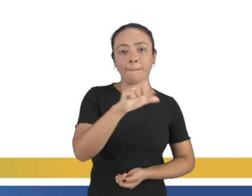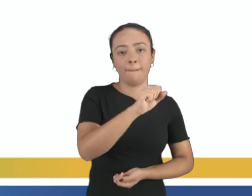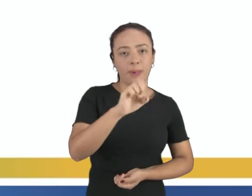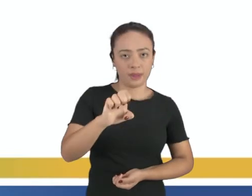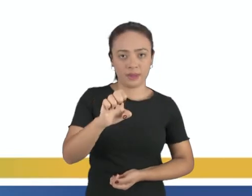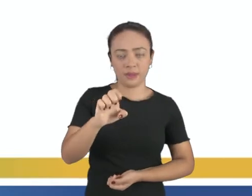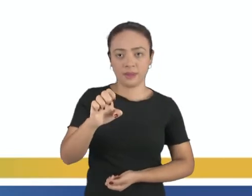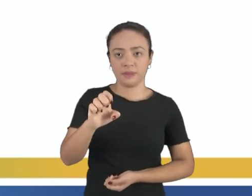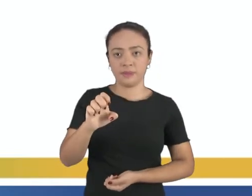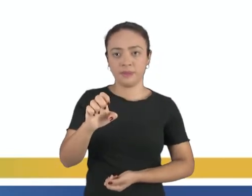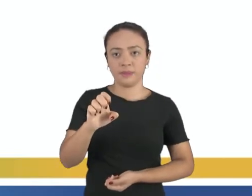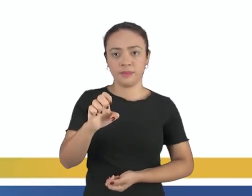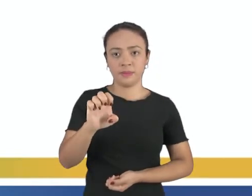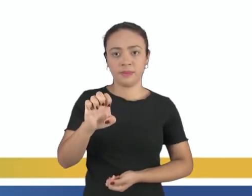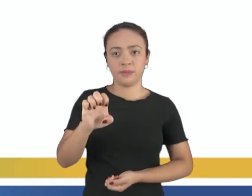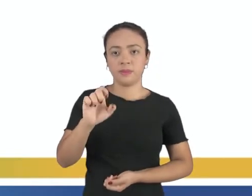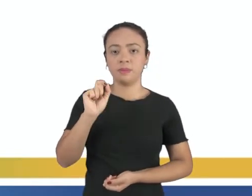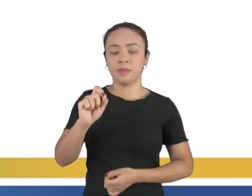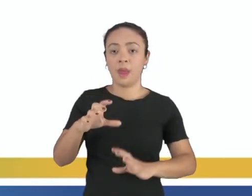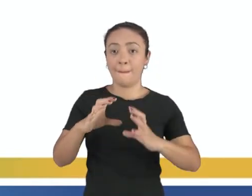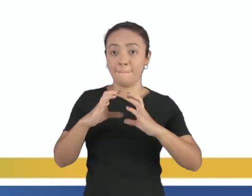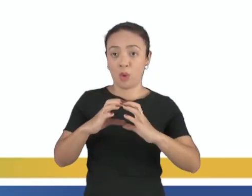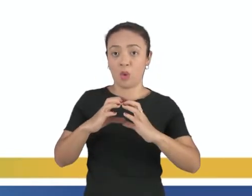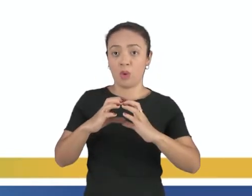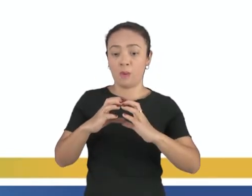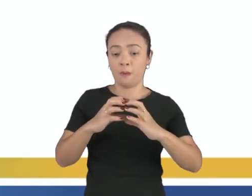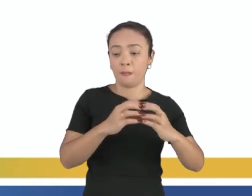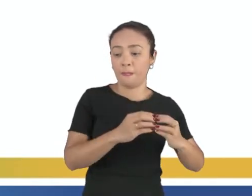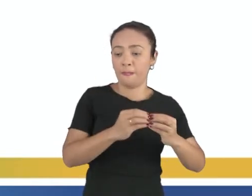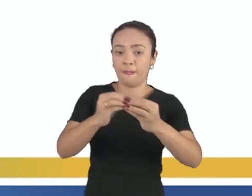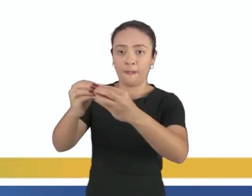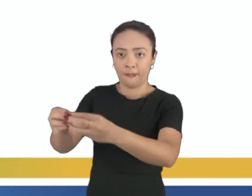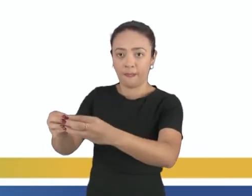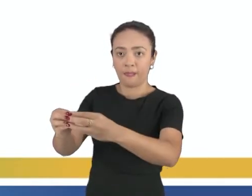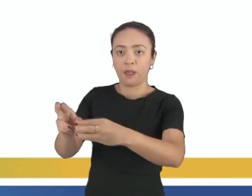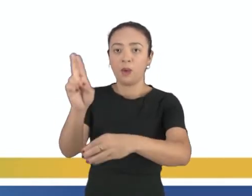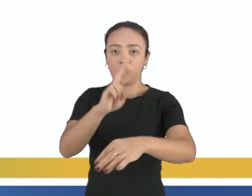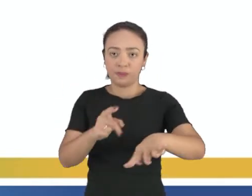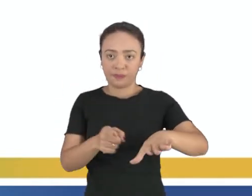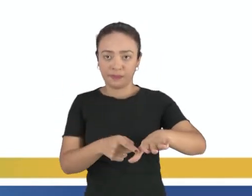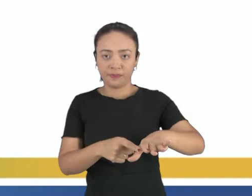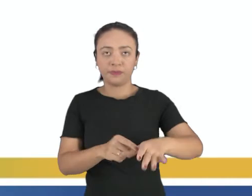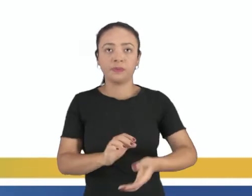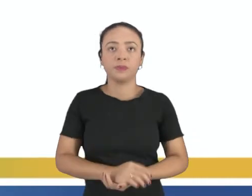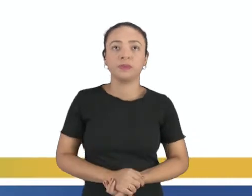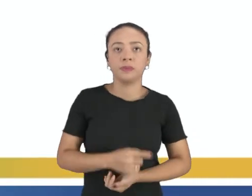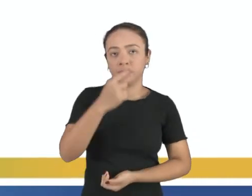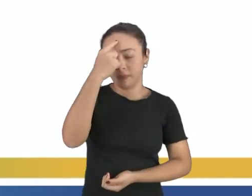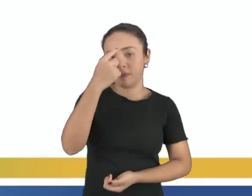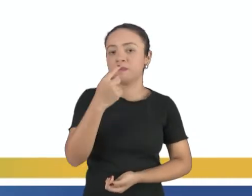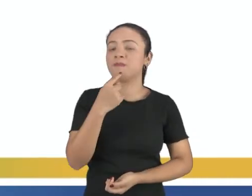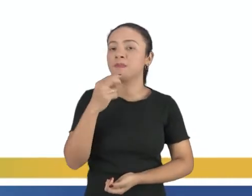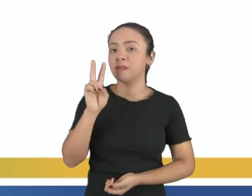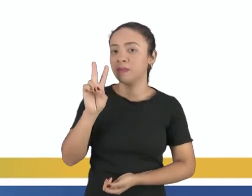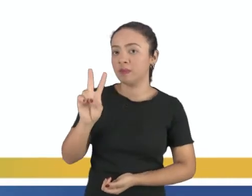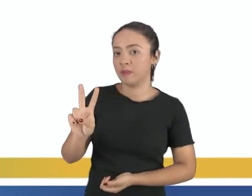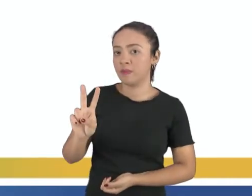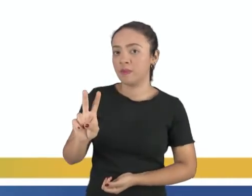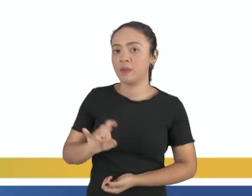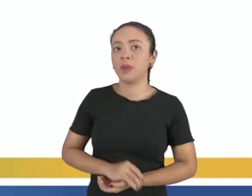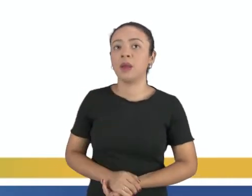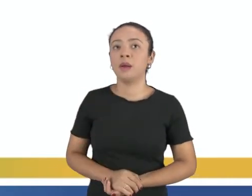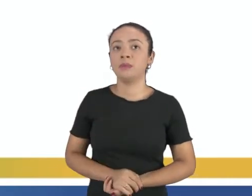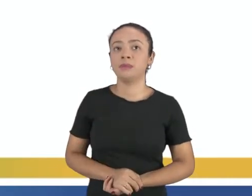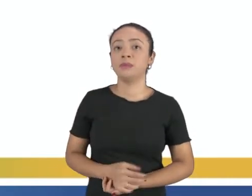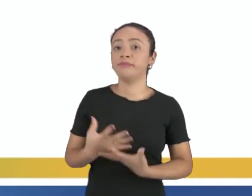de passe. O fundamento de passe consiste em passar a bola para o seu companheiro. Na imagem 2, o bonequinho da imagem